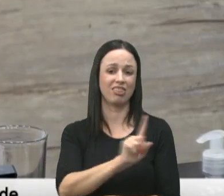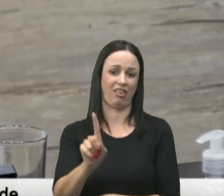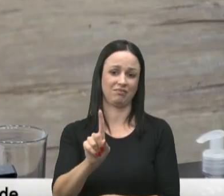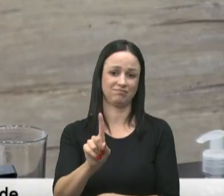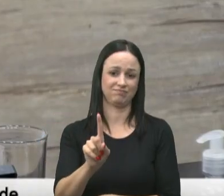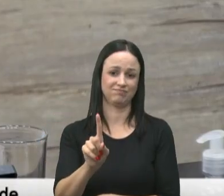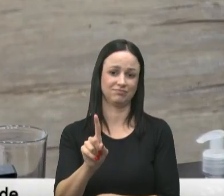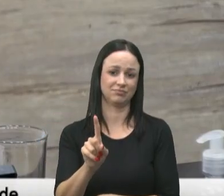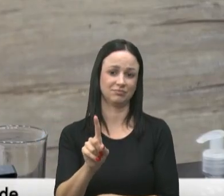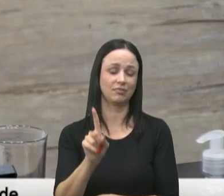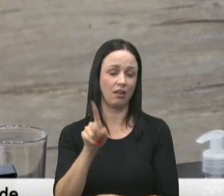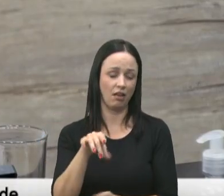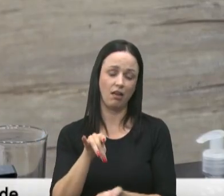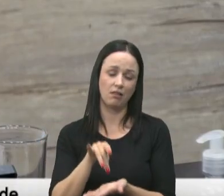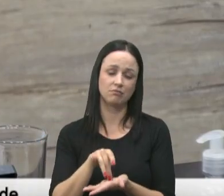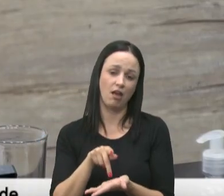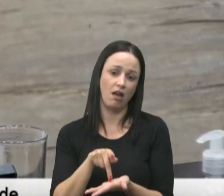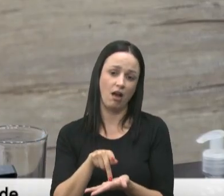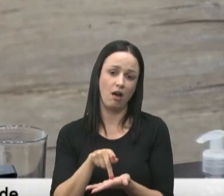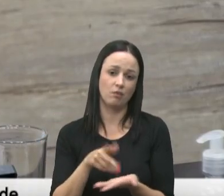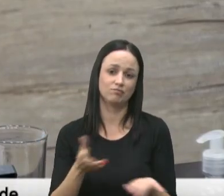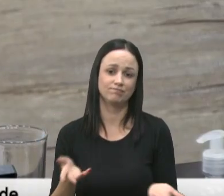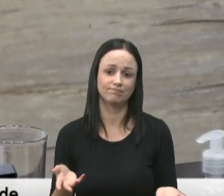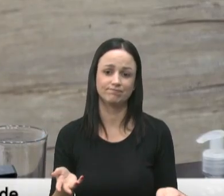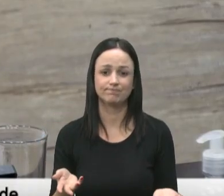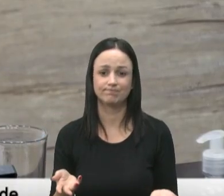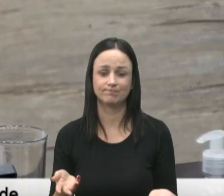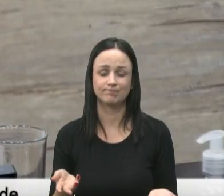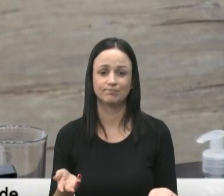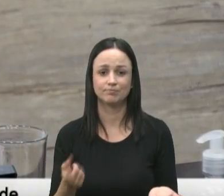E isso é real. Uma simples